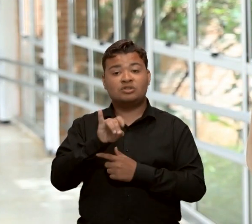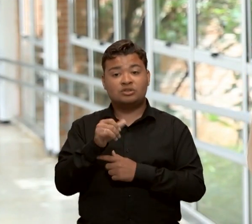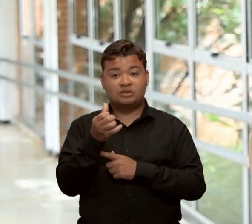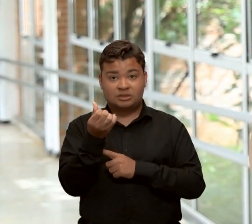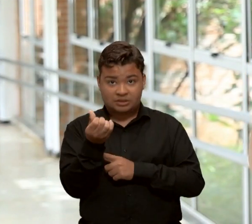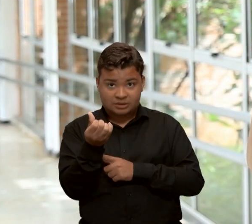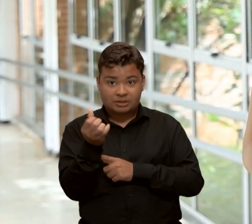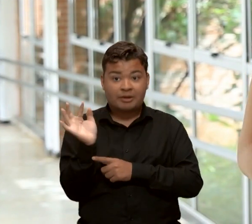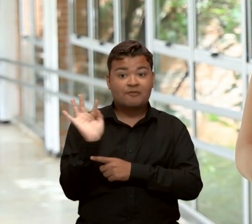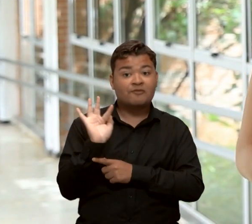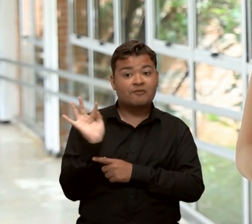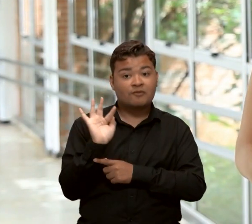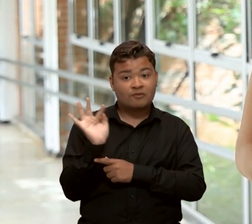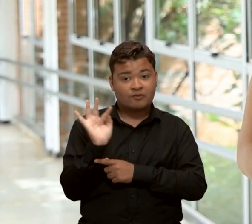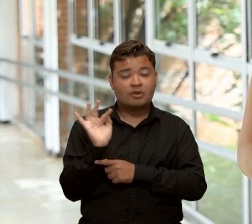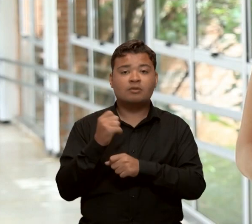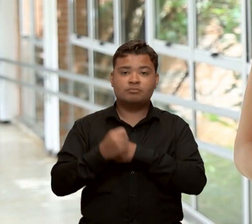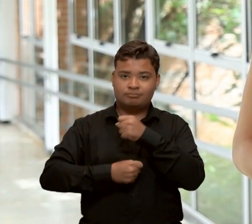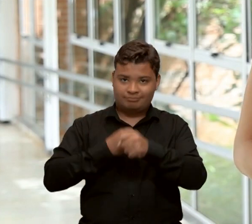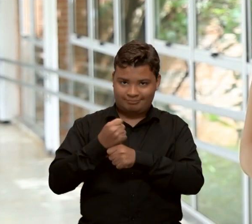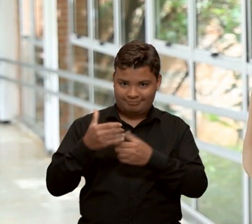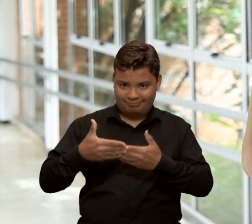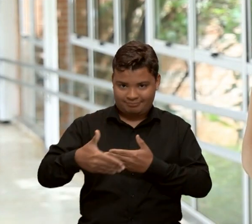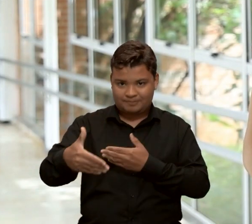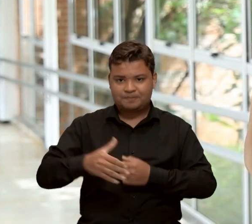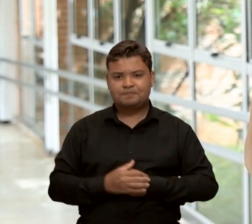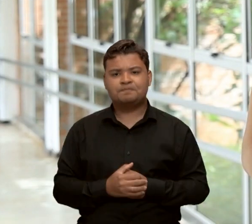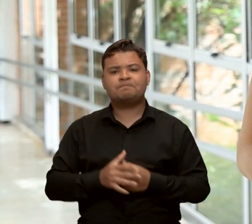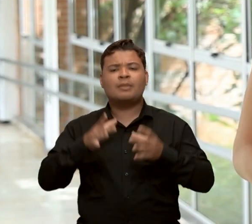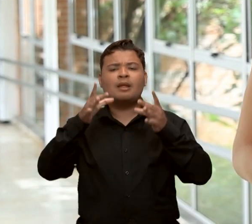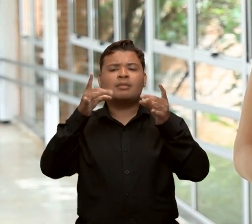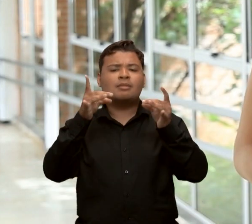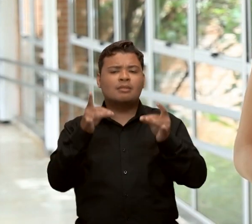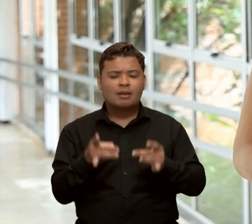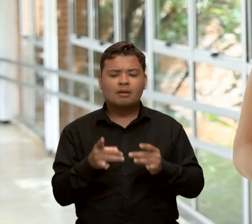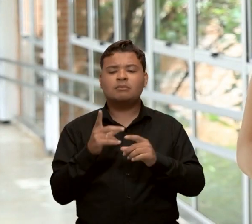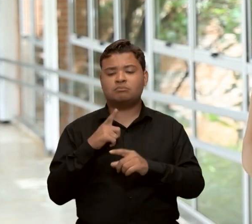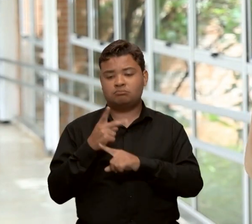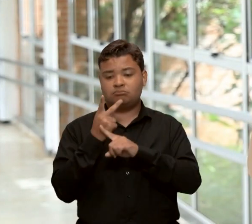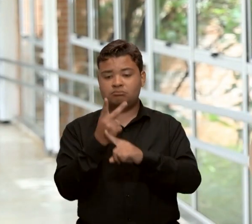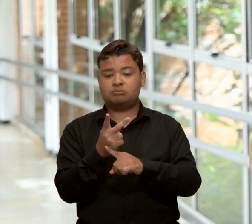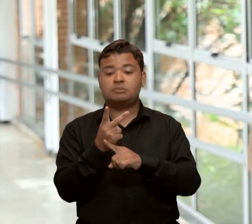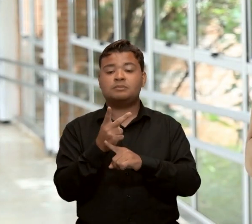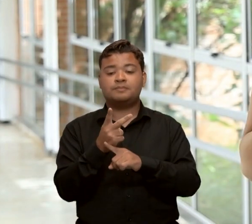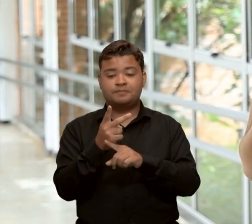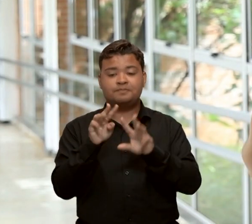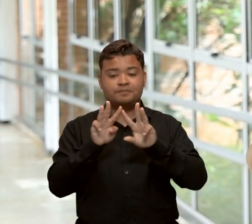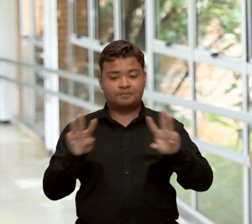6 de fevereiro do próximo ano. Mais detalhes, basta acessar o site